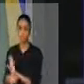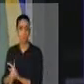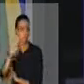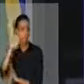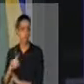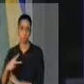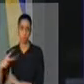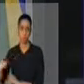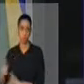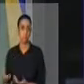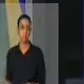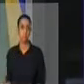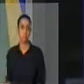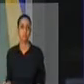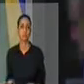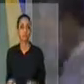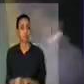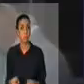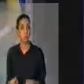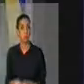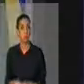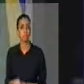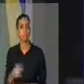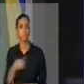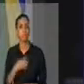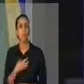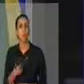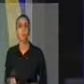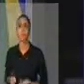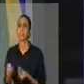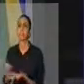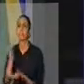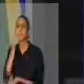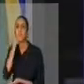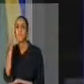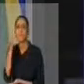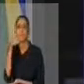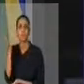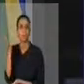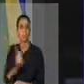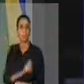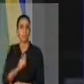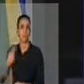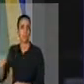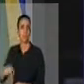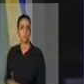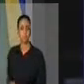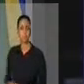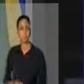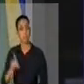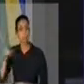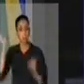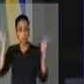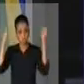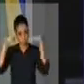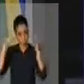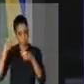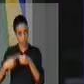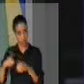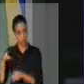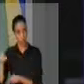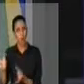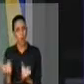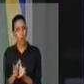como uma maneira de facilitar, melhorar seu dia a dia. Lá em Chapecó,